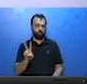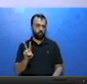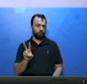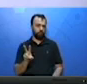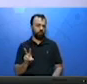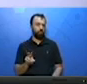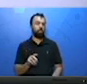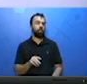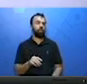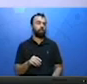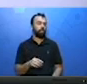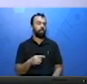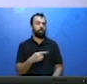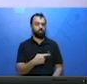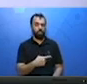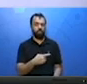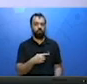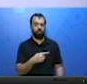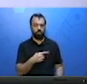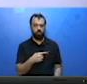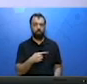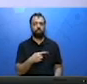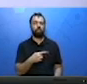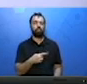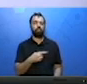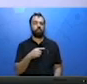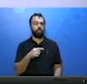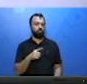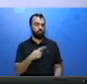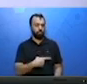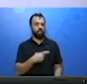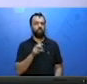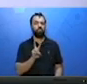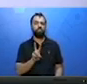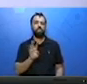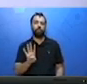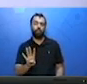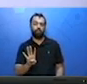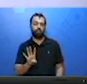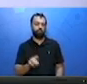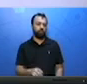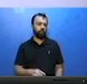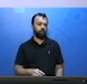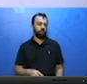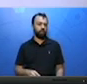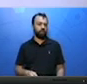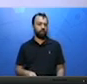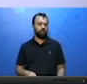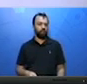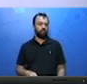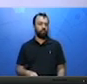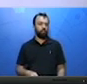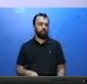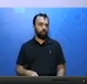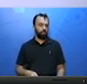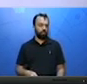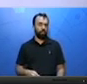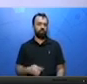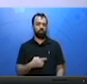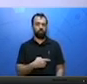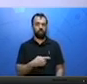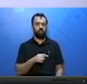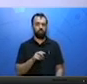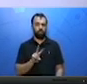tenho, negativo. 8 menos 32, 32 menos 8, 24.